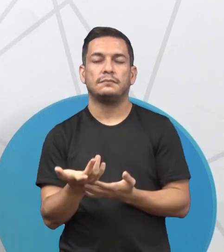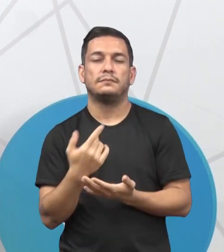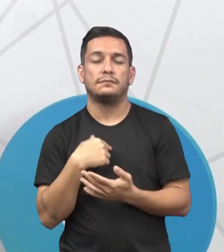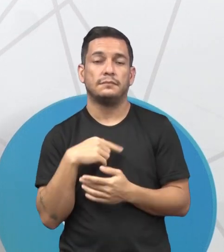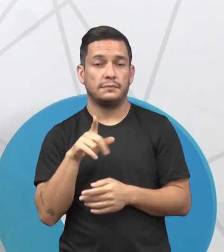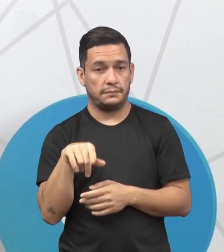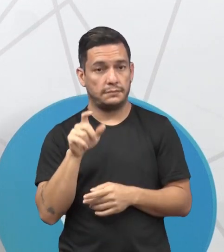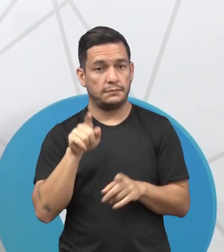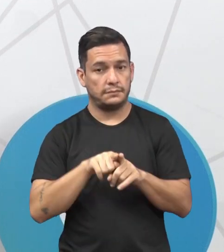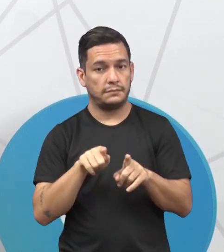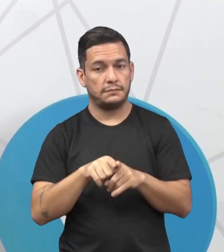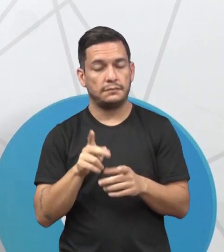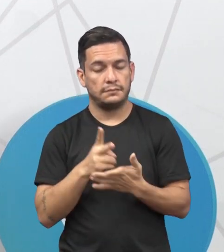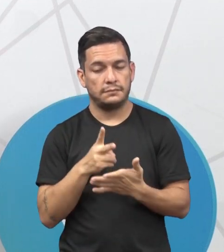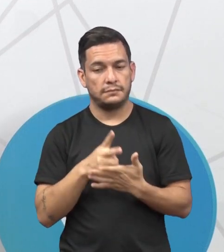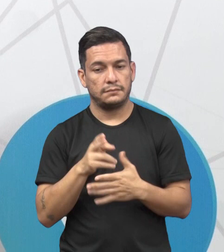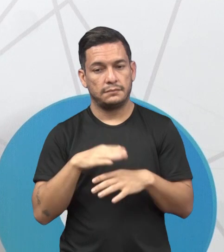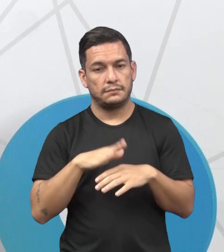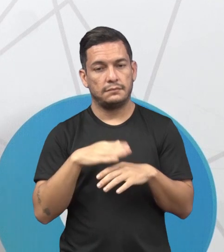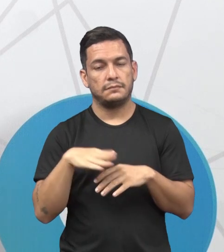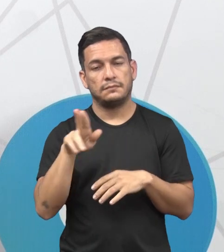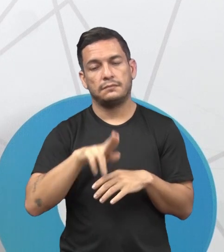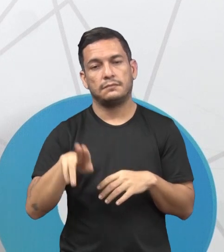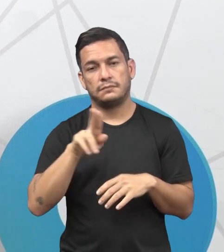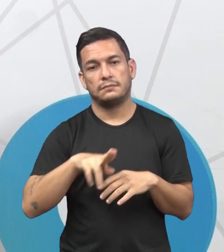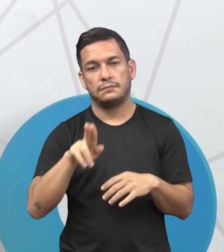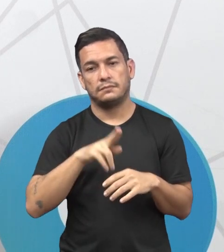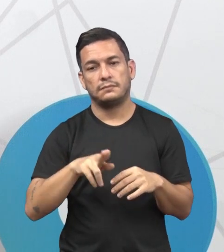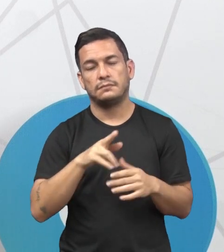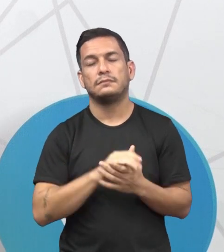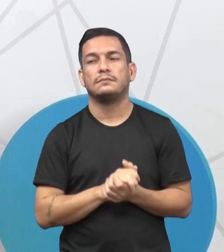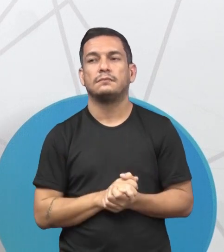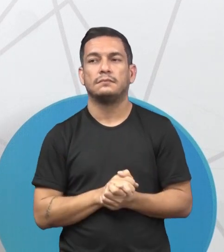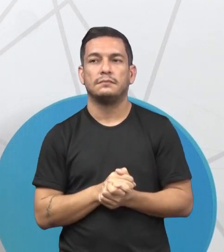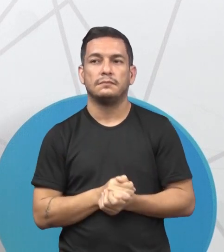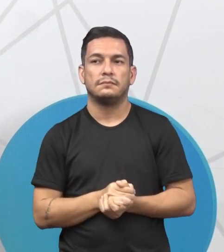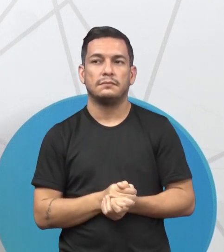E é uma que está cada vez mais também sendo utilizada, sendo difundida.